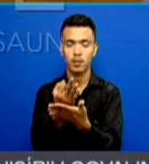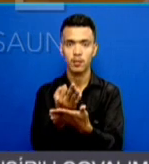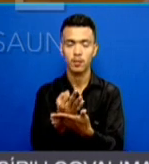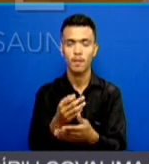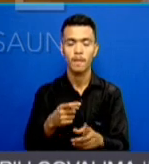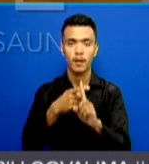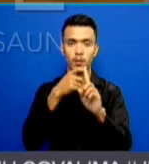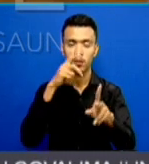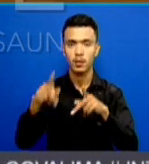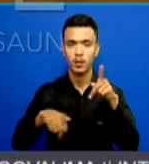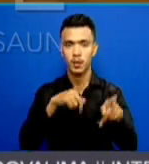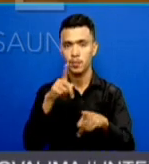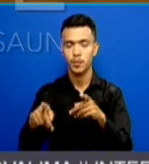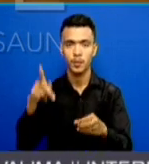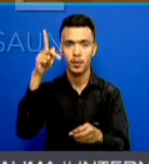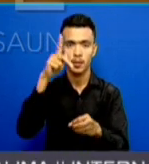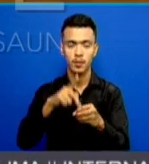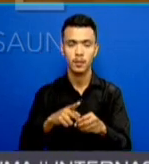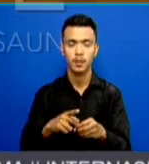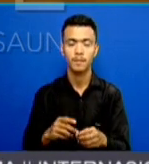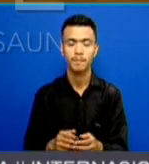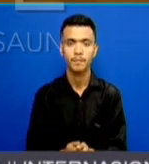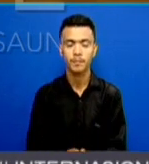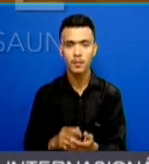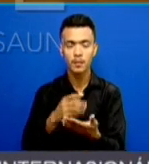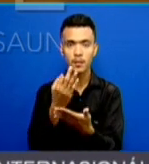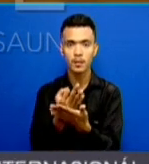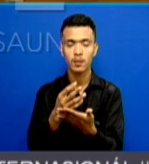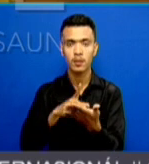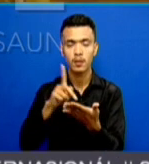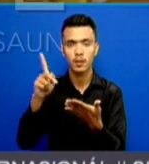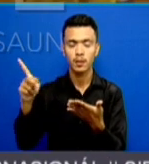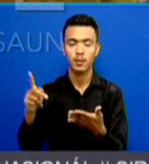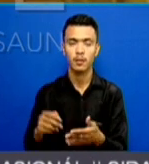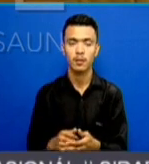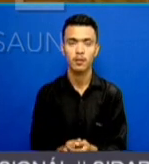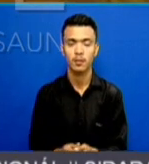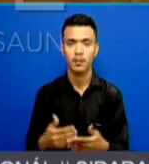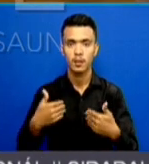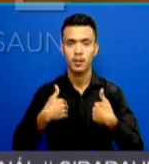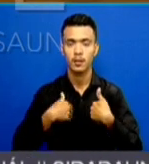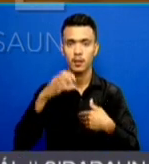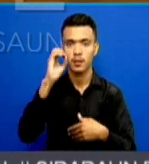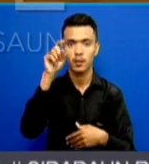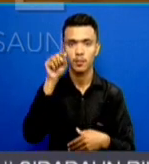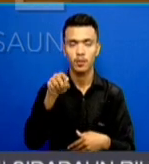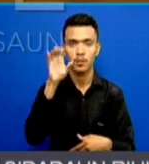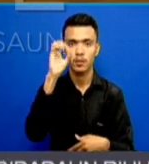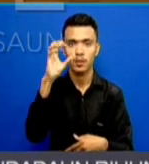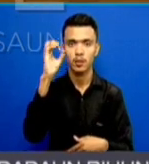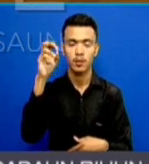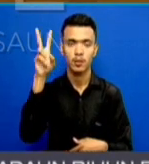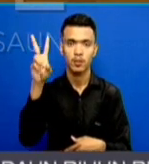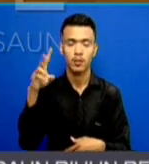maca enche mina, né? Litro ida nebe maca nicelo, folhinho nebe nicelo, litro ida, né? E a 0.002 nebe